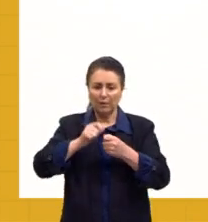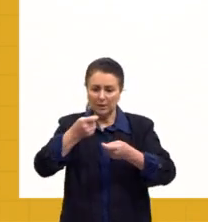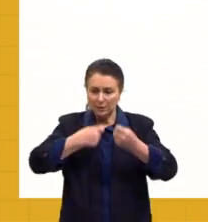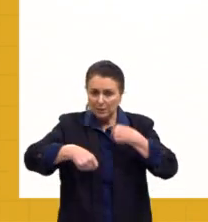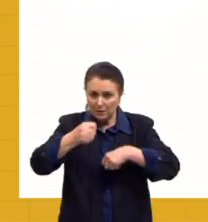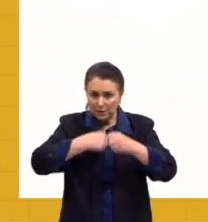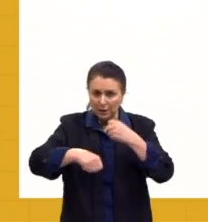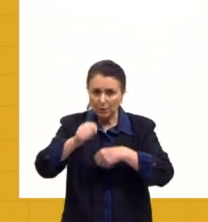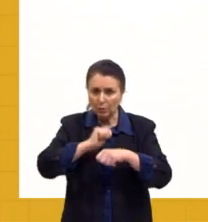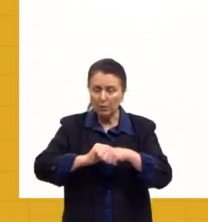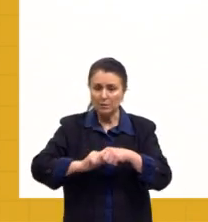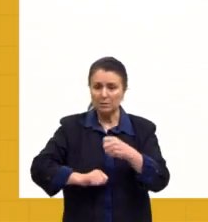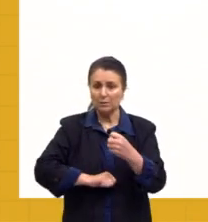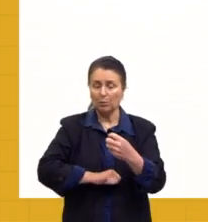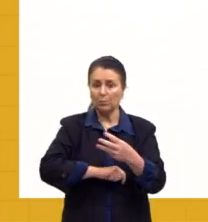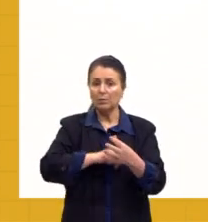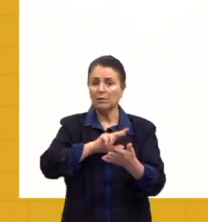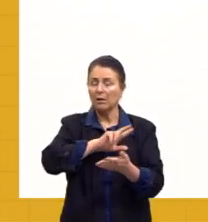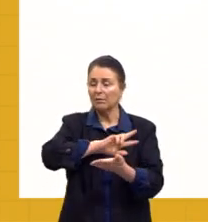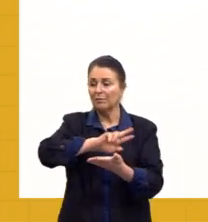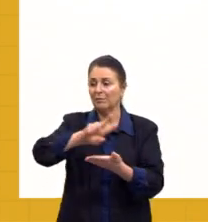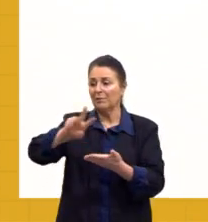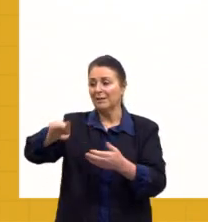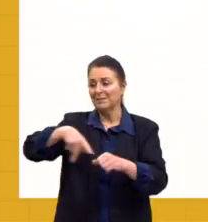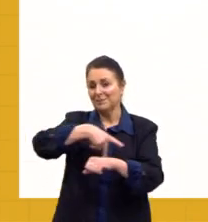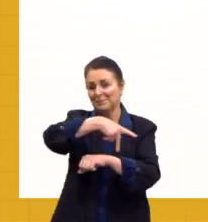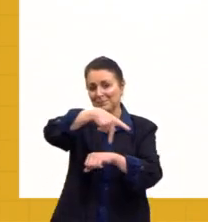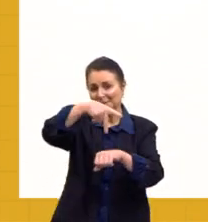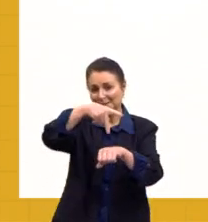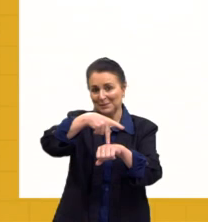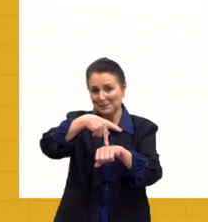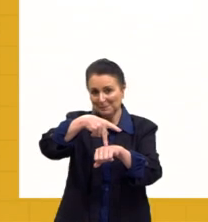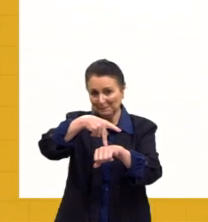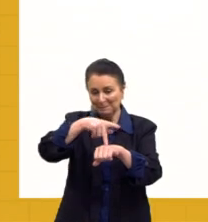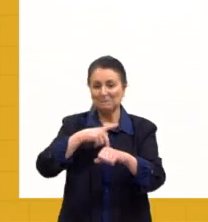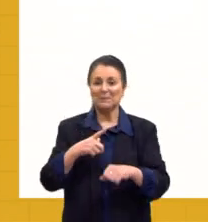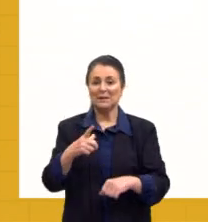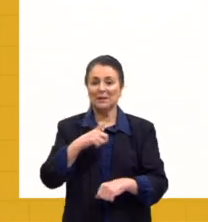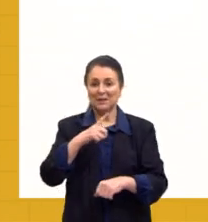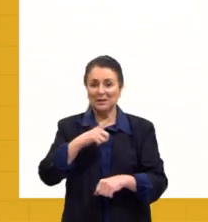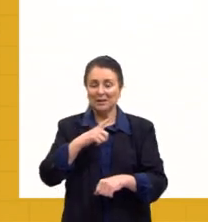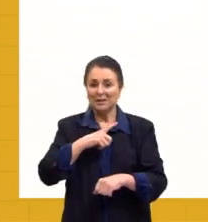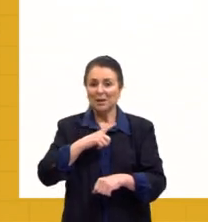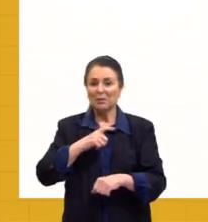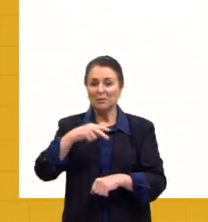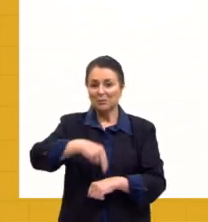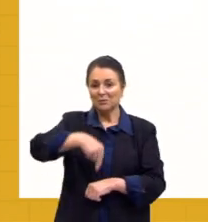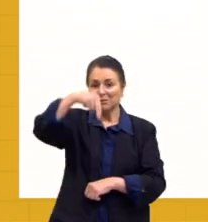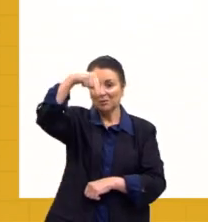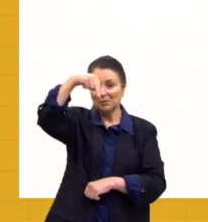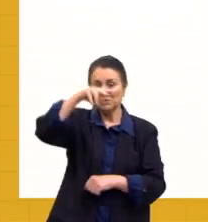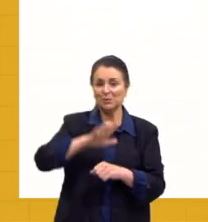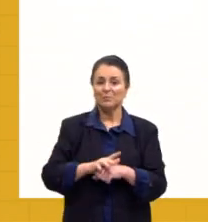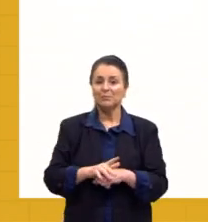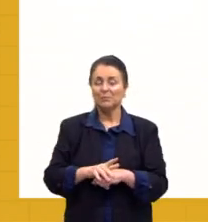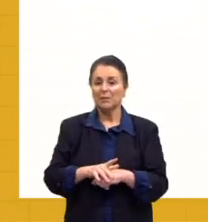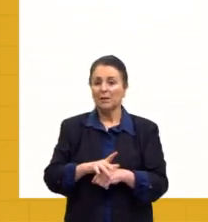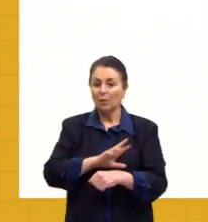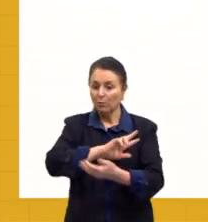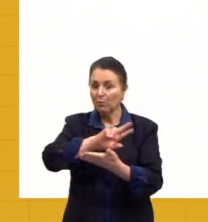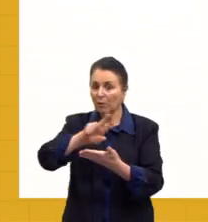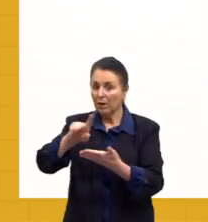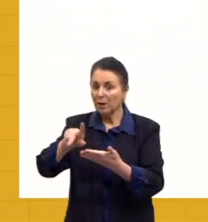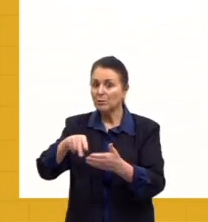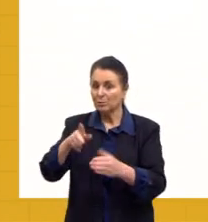Adriele berinjela em Angola né são são países né na sua maioria que estão morte certa são países aí que